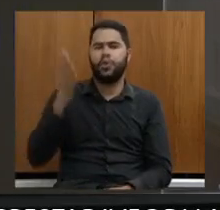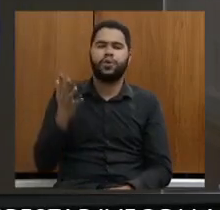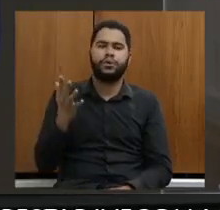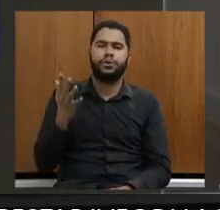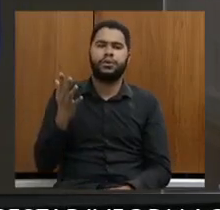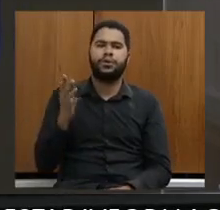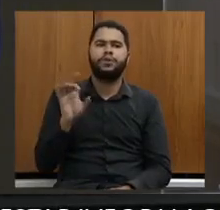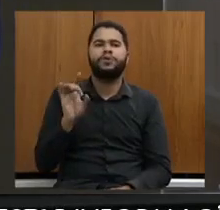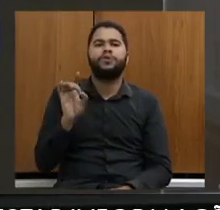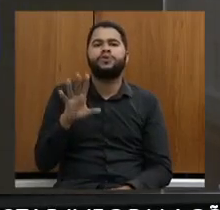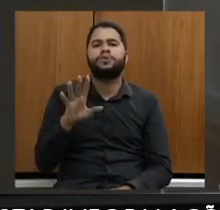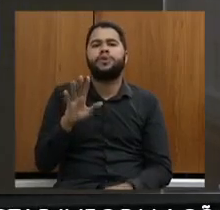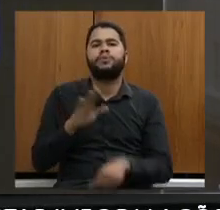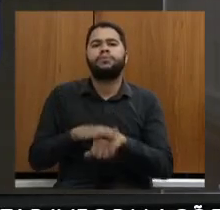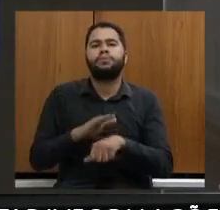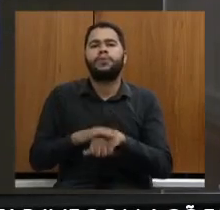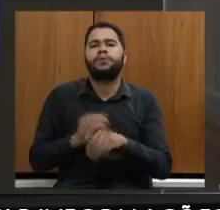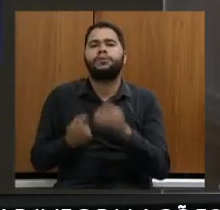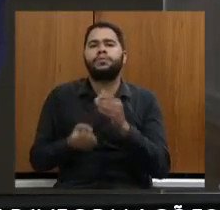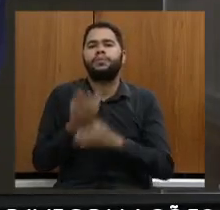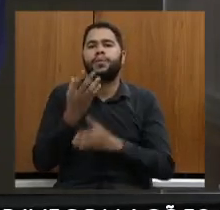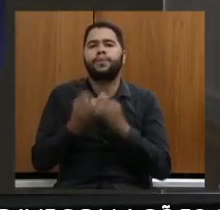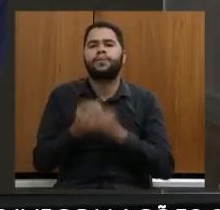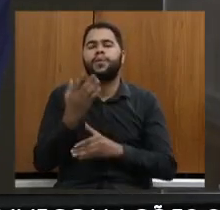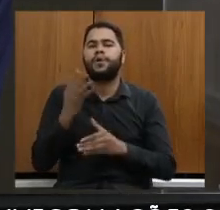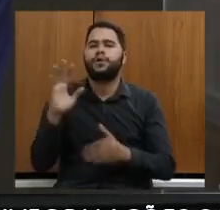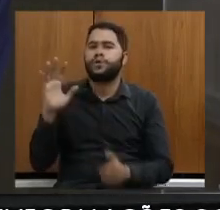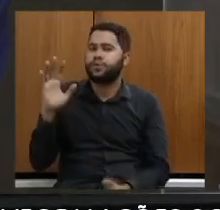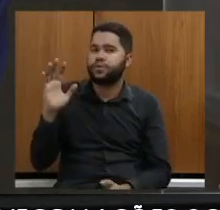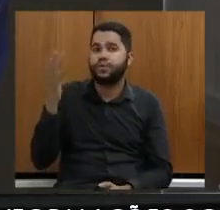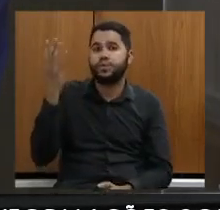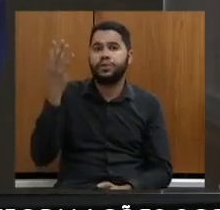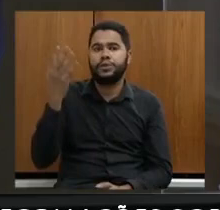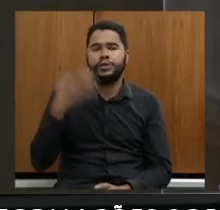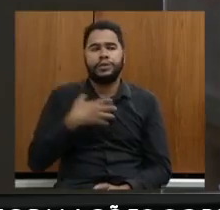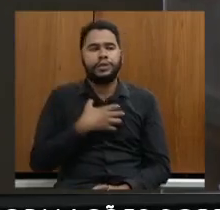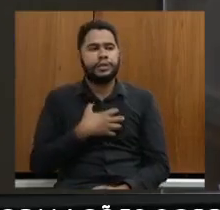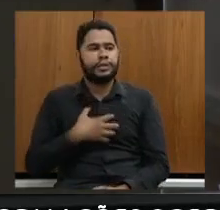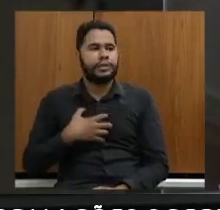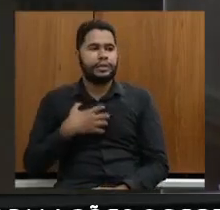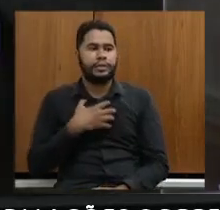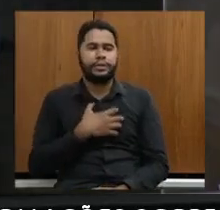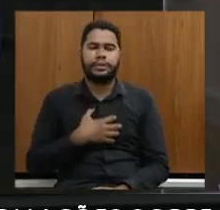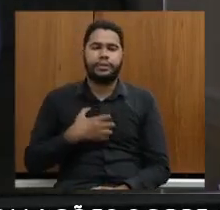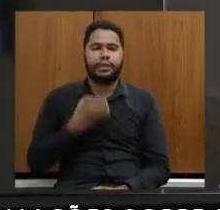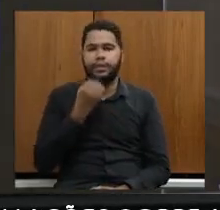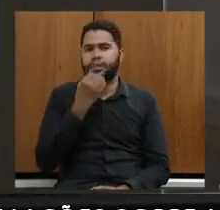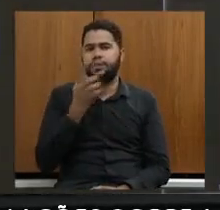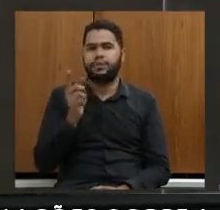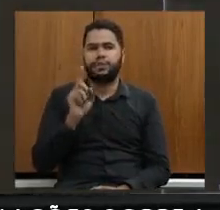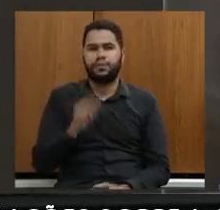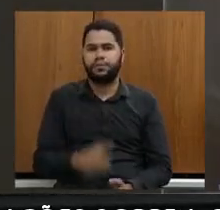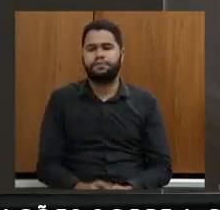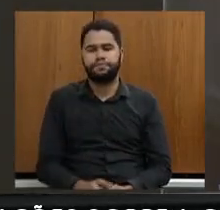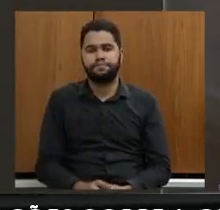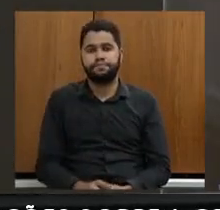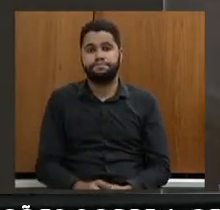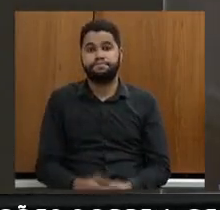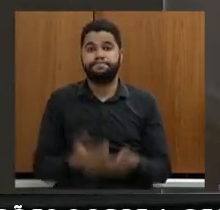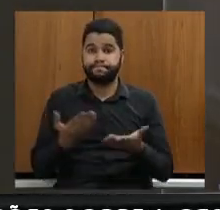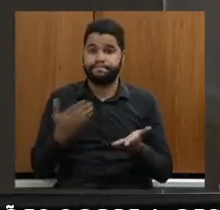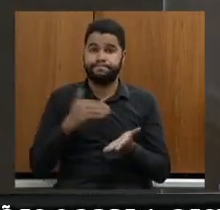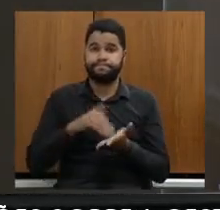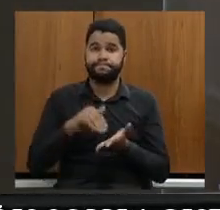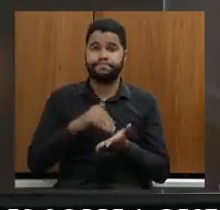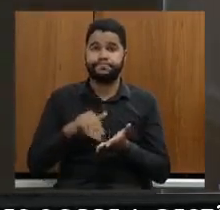que venha só deixar e o são os produtores em situação amizade até de pânico E isso não é bom para ninguém e e